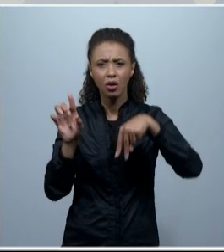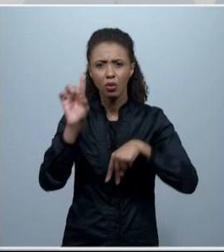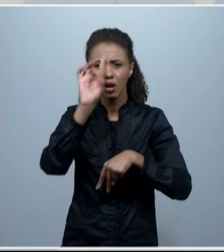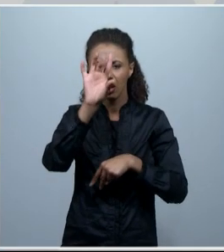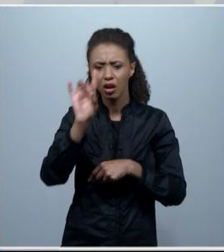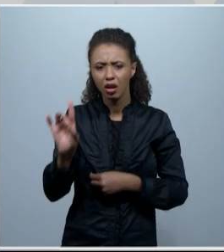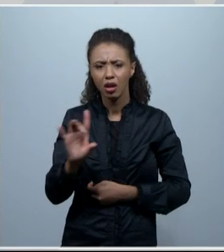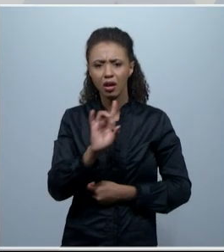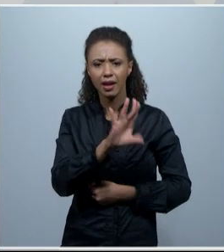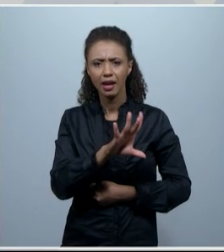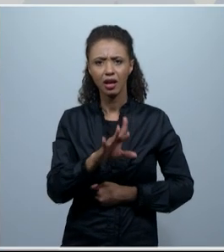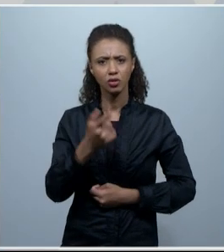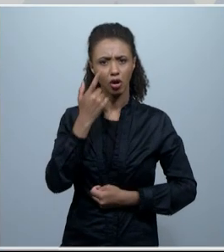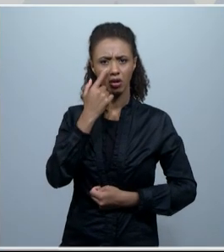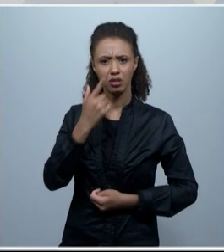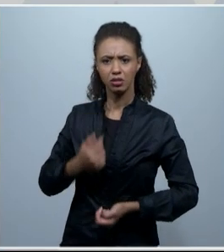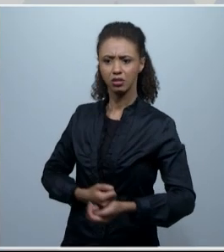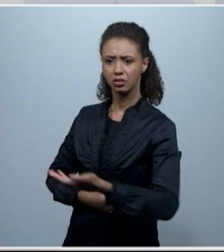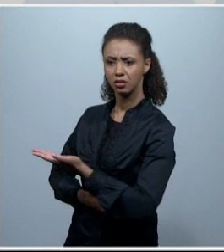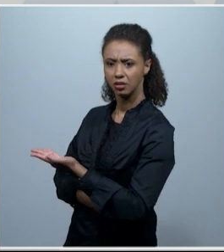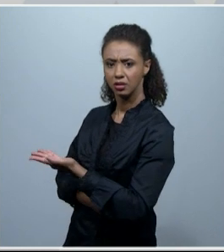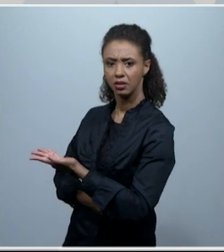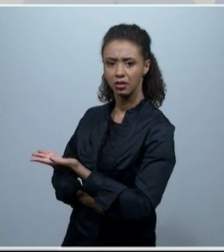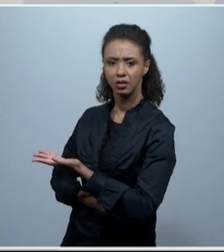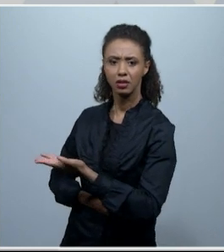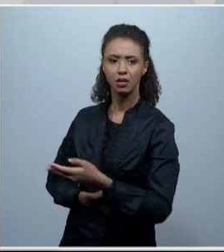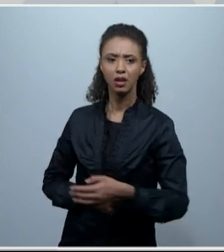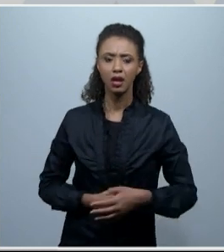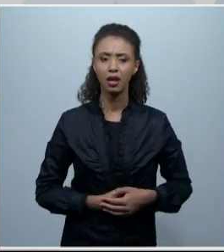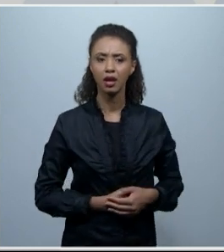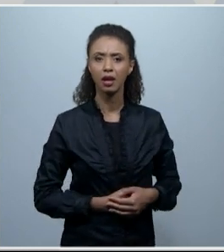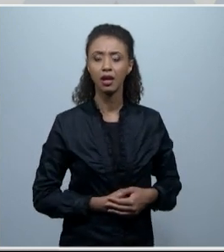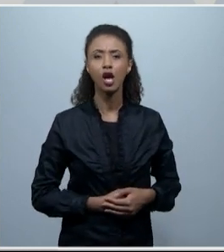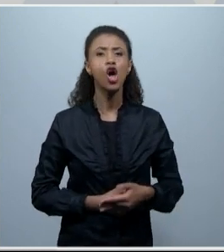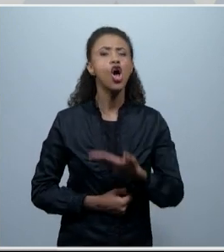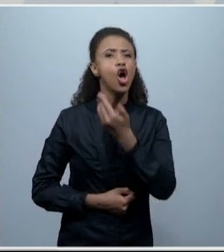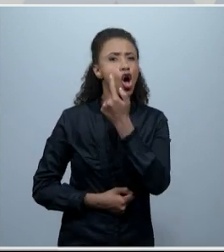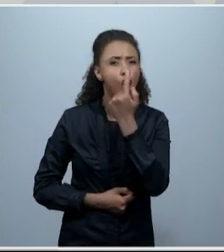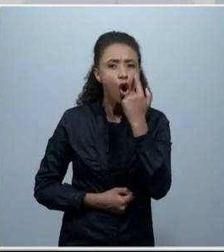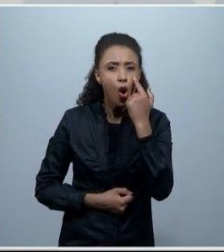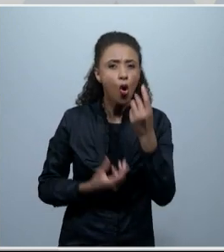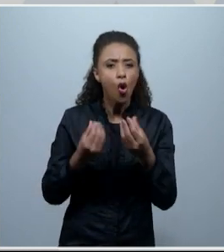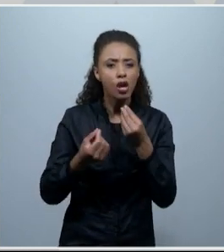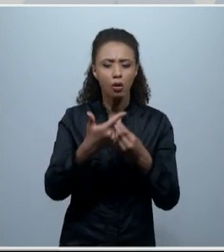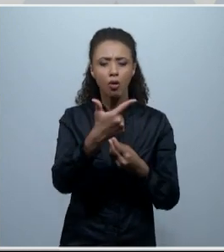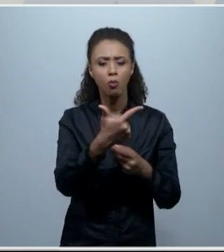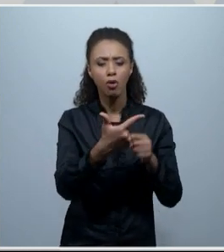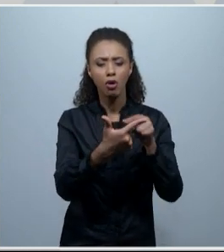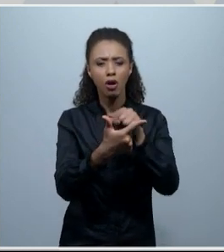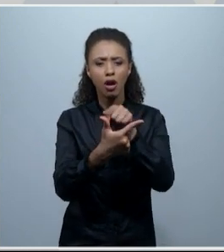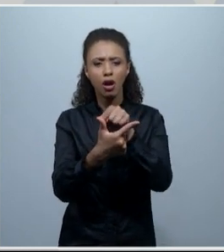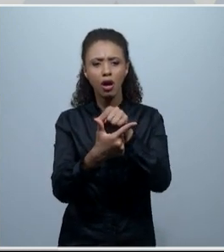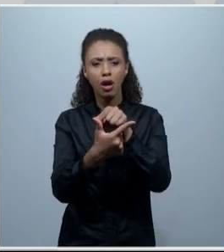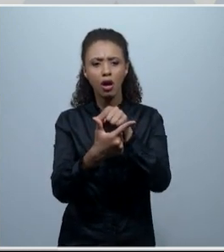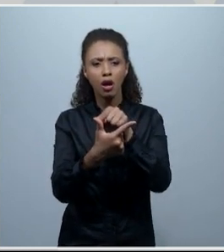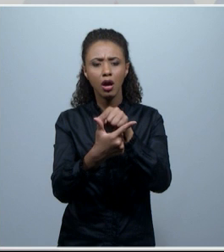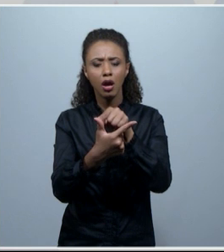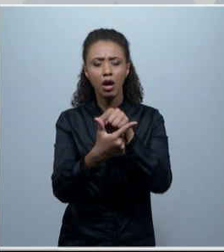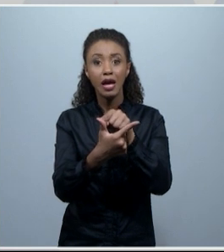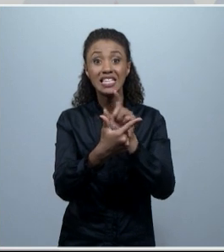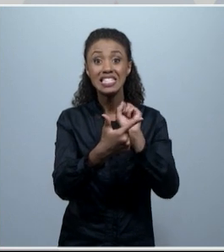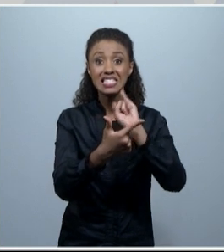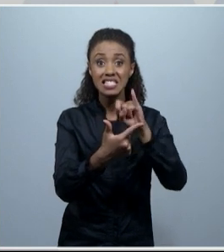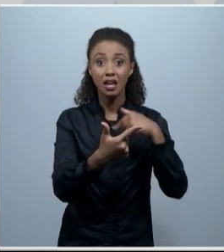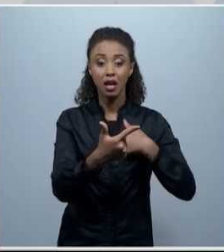relativa ao lado a ce ela é exterior ao triângulo o segmento de